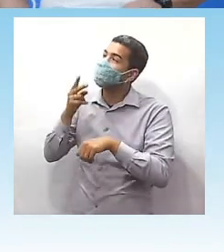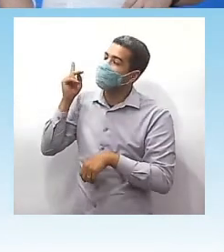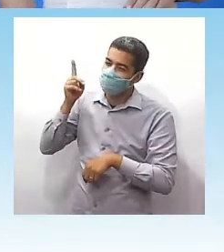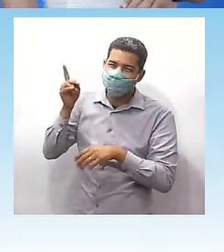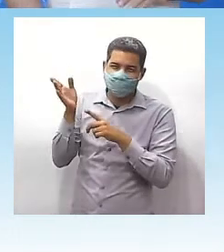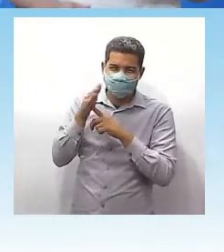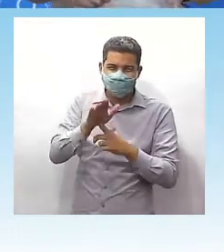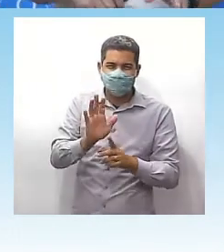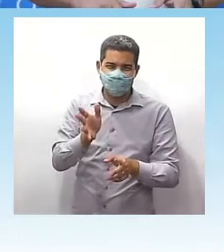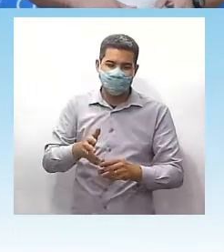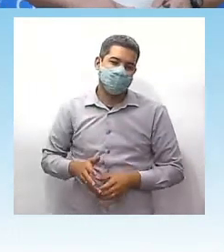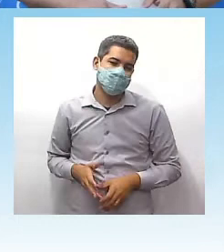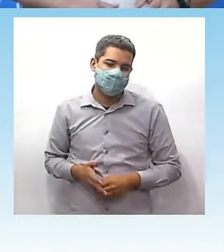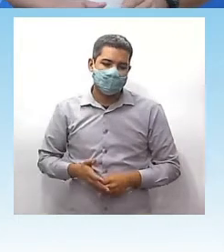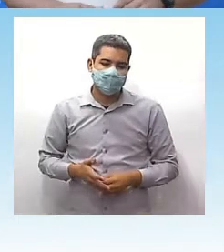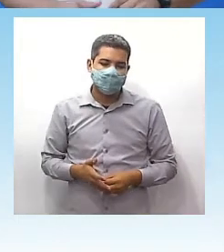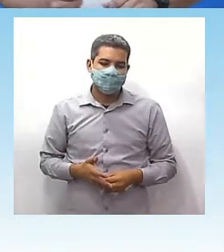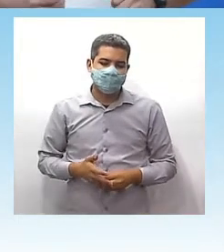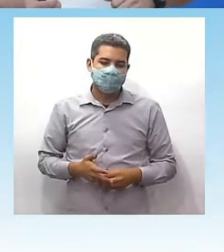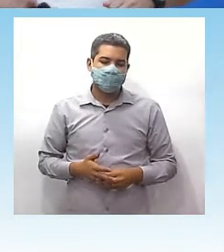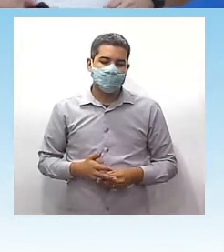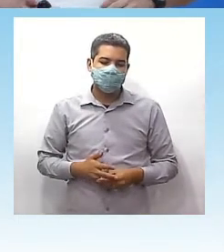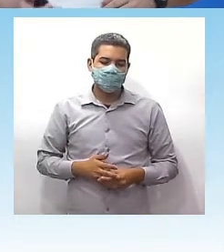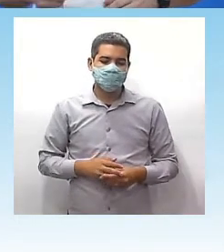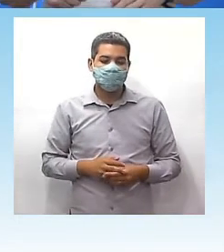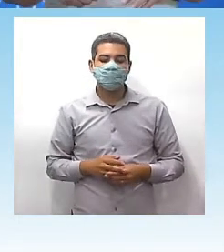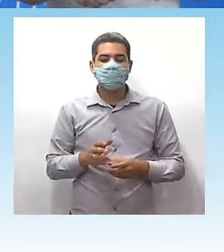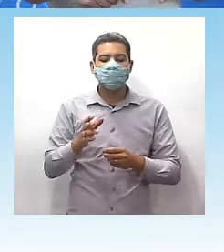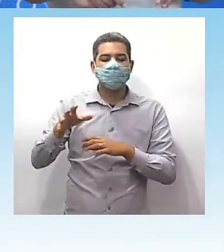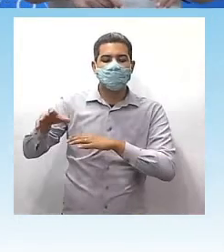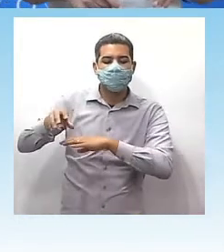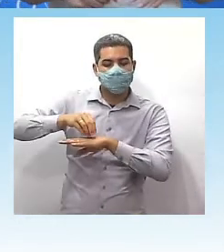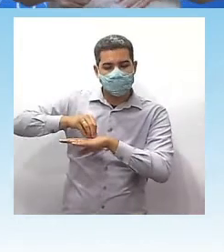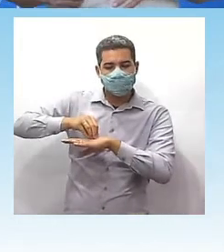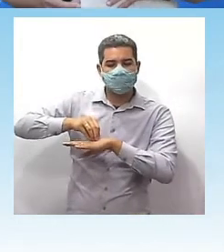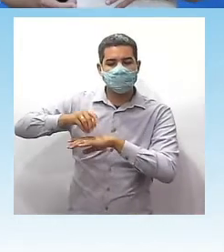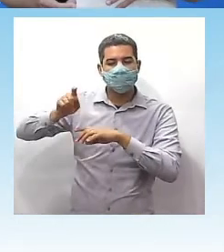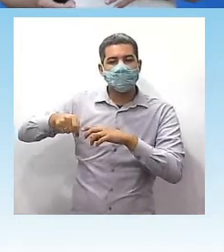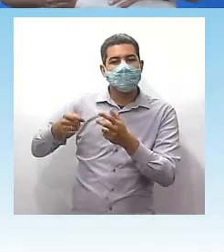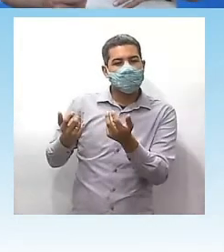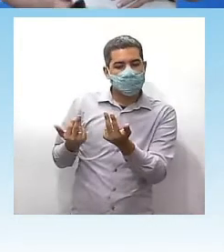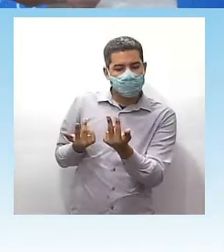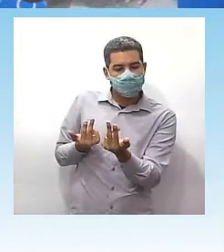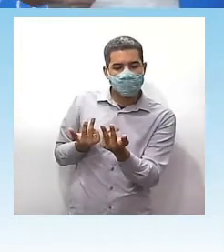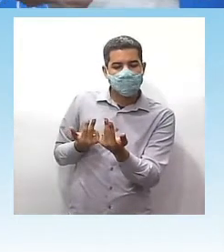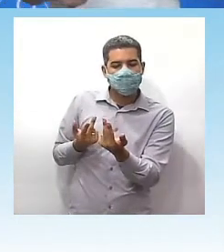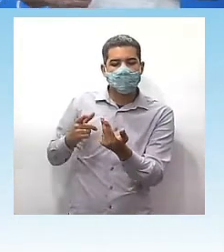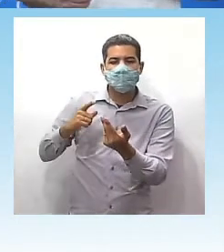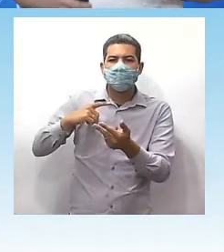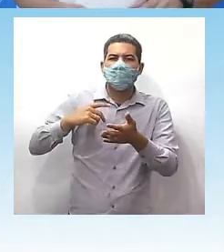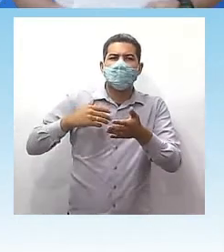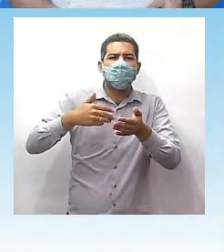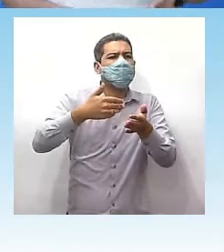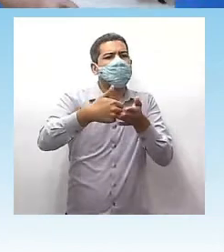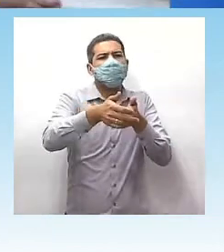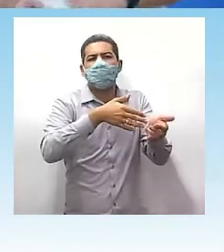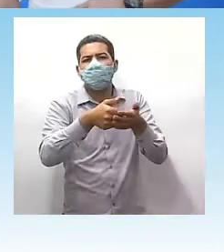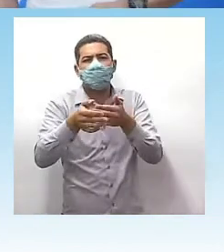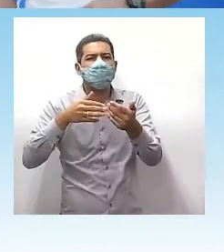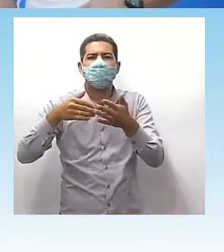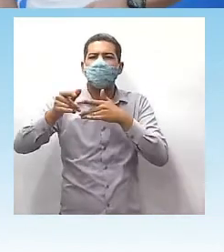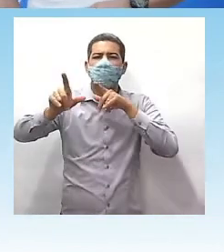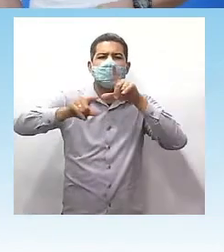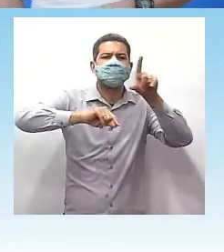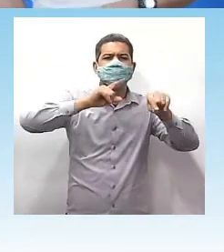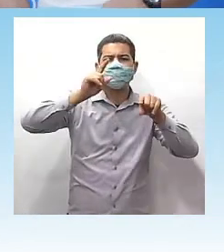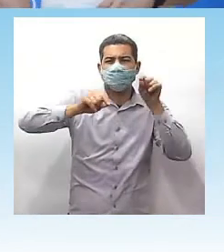agora. A amostragem é considerada probabilística quando a amostra é obtida de forma aleatória. Eu vou